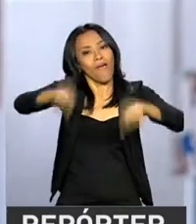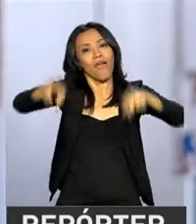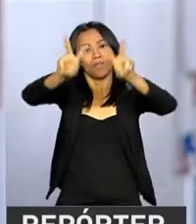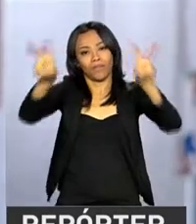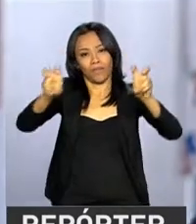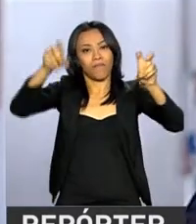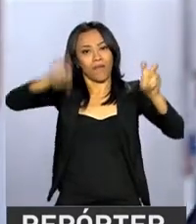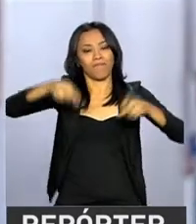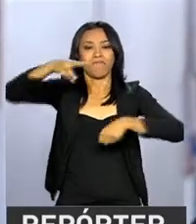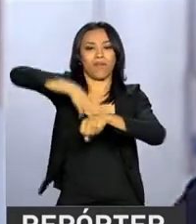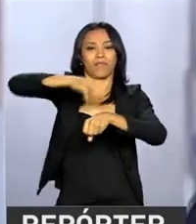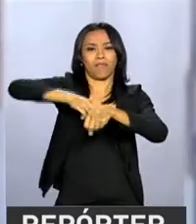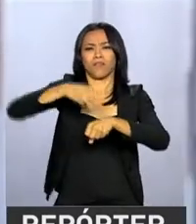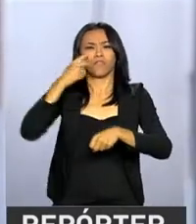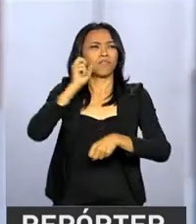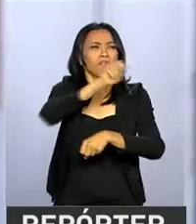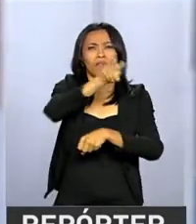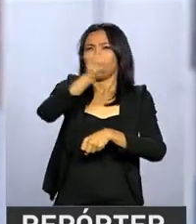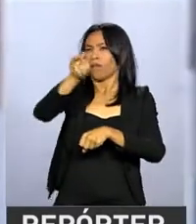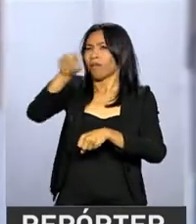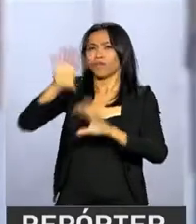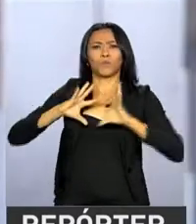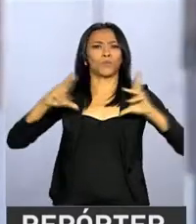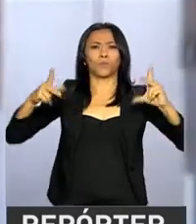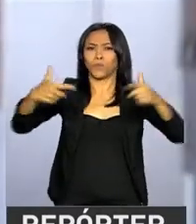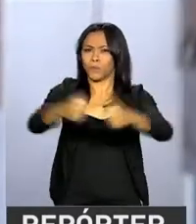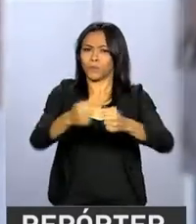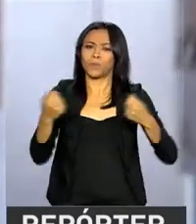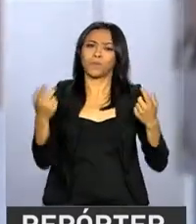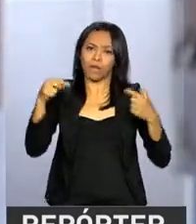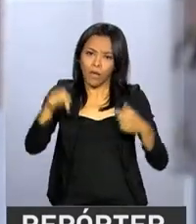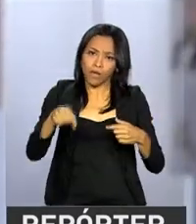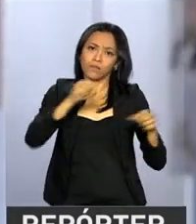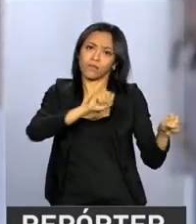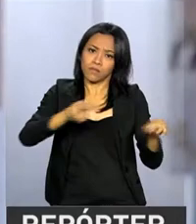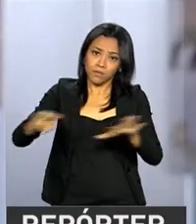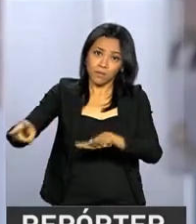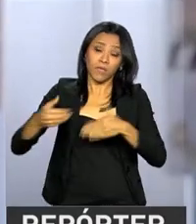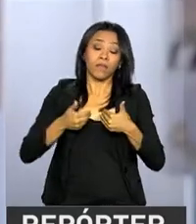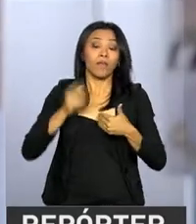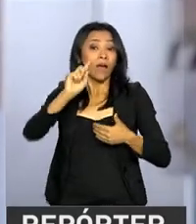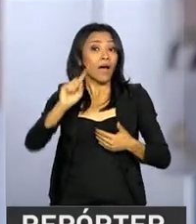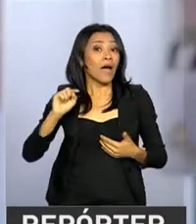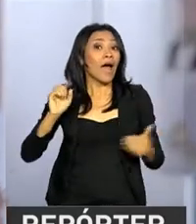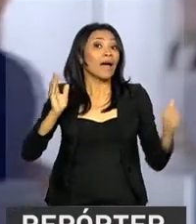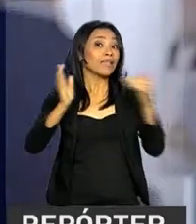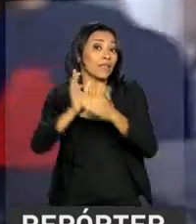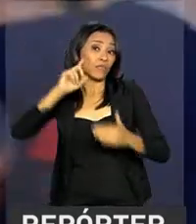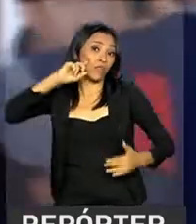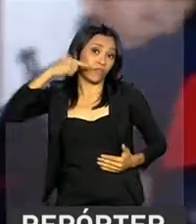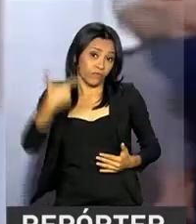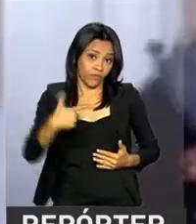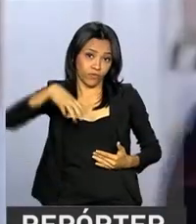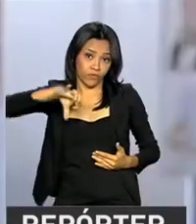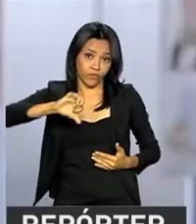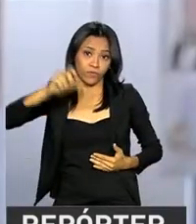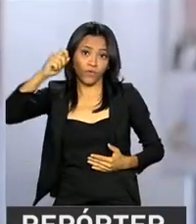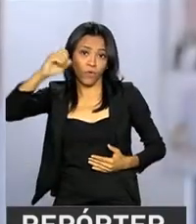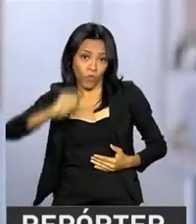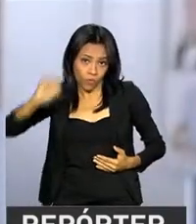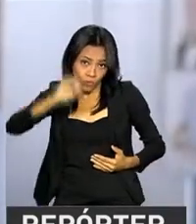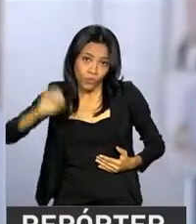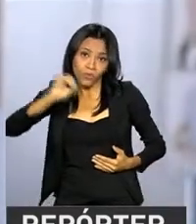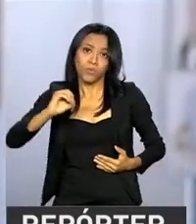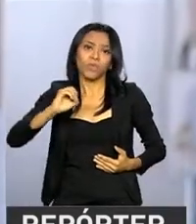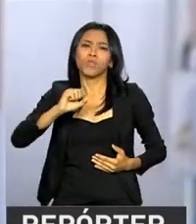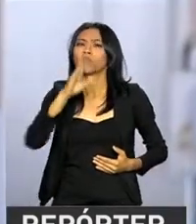A matemática está em tudo. A Semana Nacional de Ciência e Tecnologia, ela acontece até o próximo dia 29 de outubro em